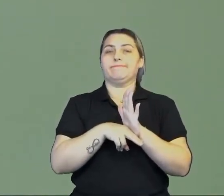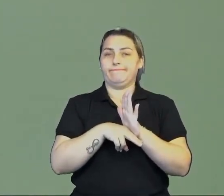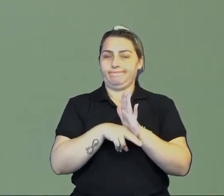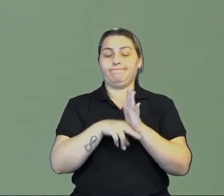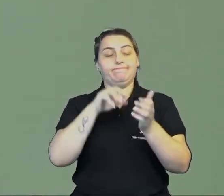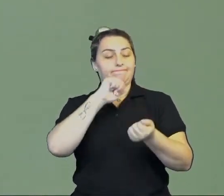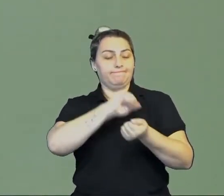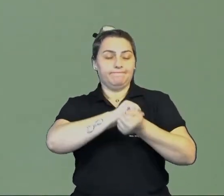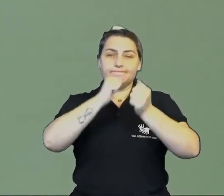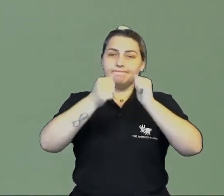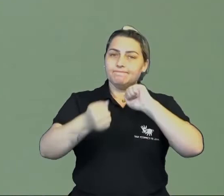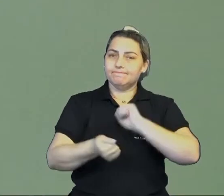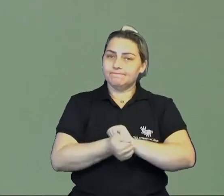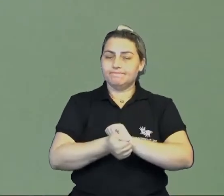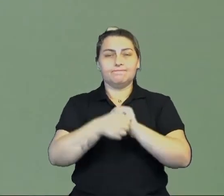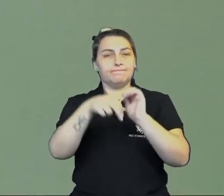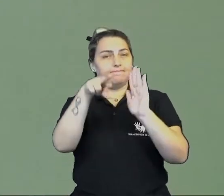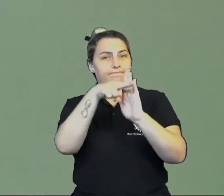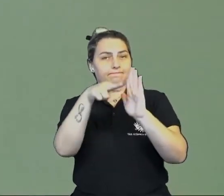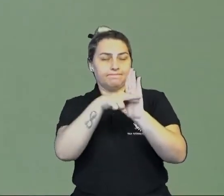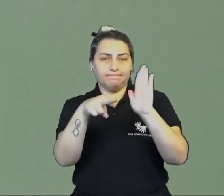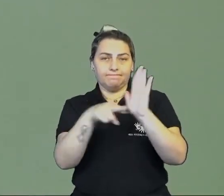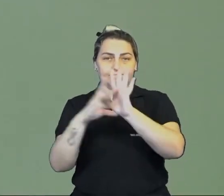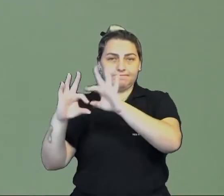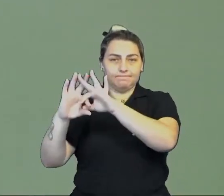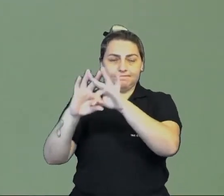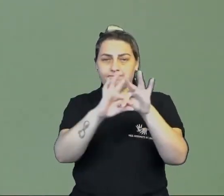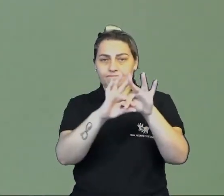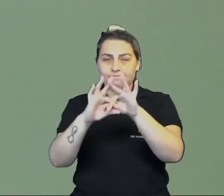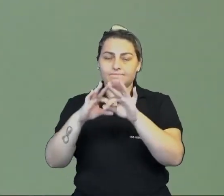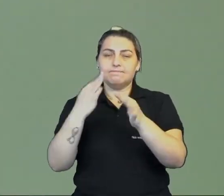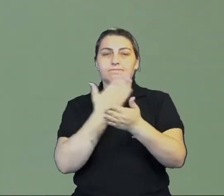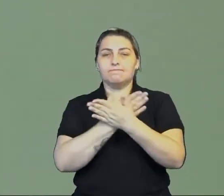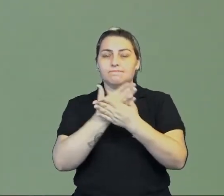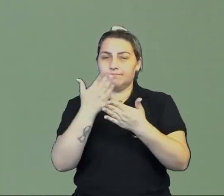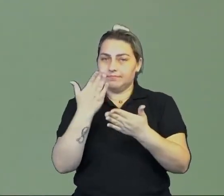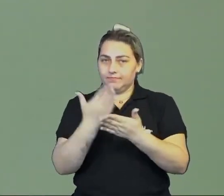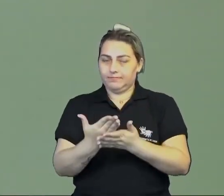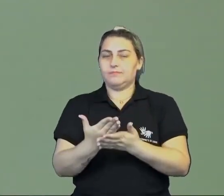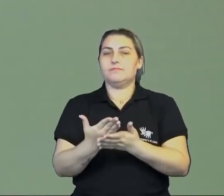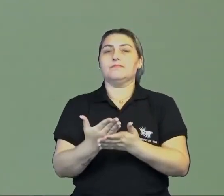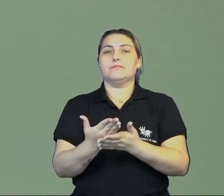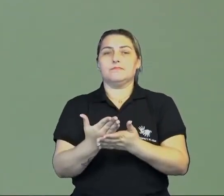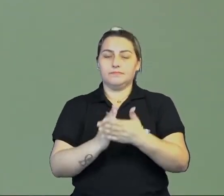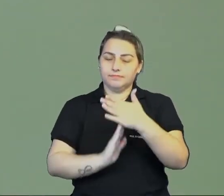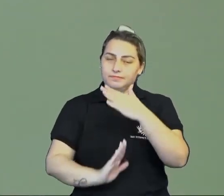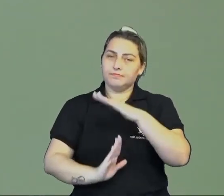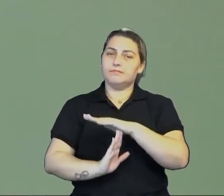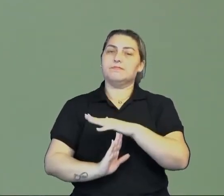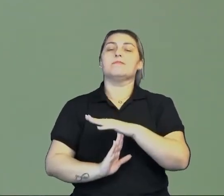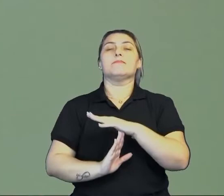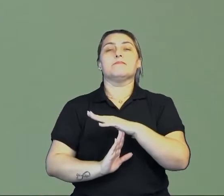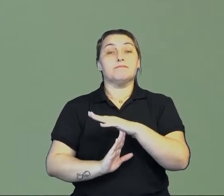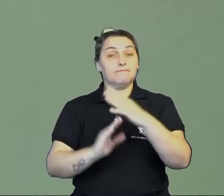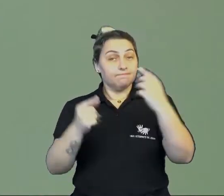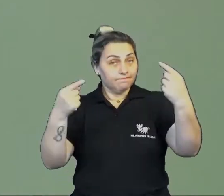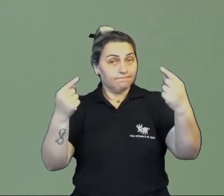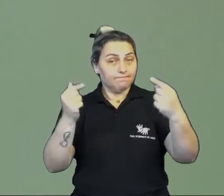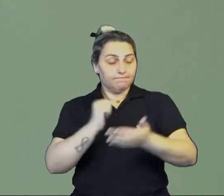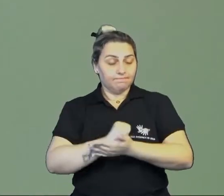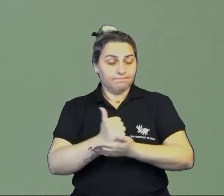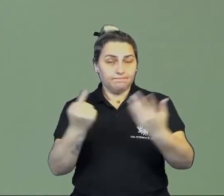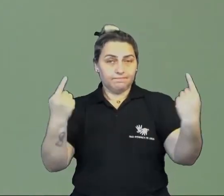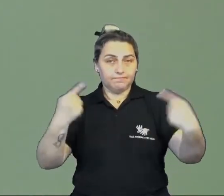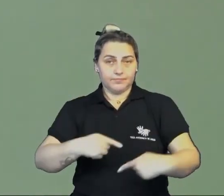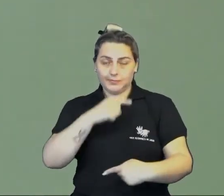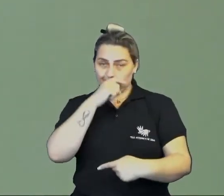começa a adaptar, criar regras, criar contextos em que a gente começa a delimitar aquela atividade, aquilo passa a ser um jogo. Ah,